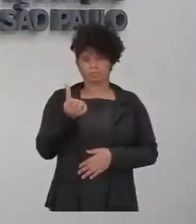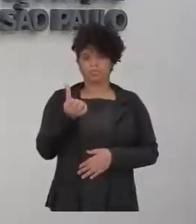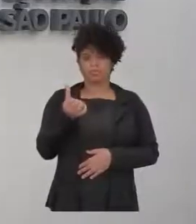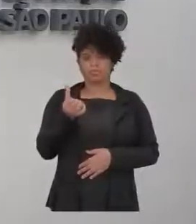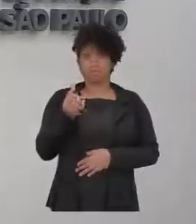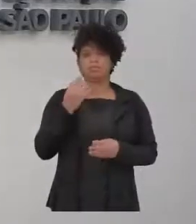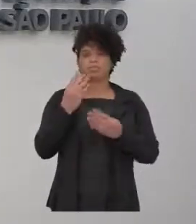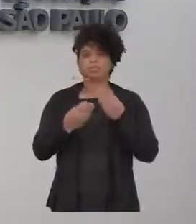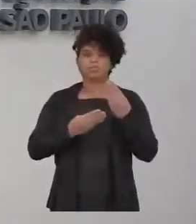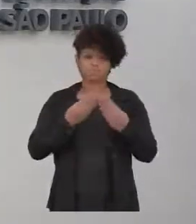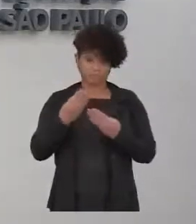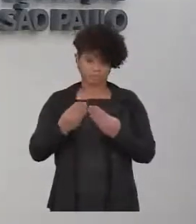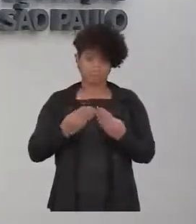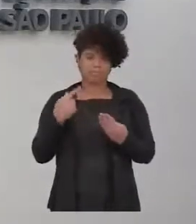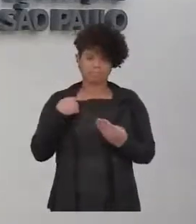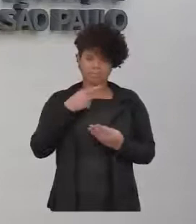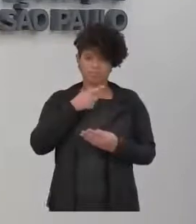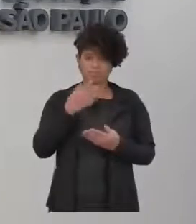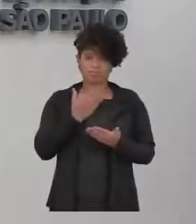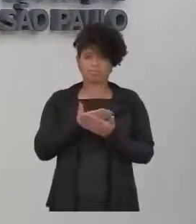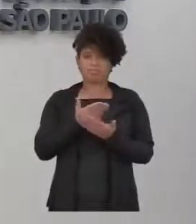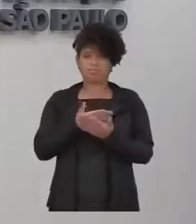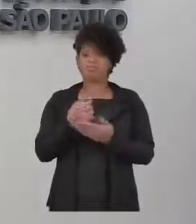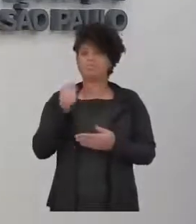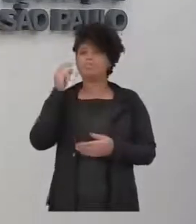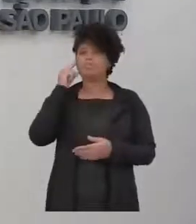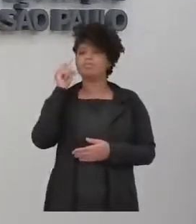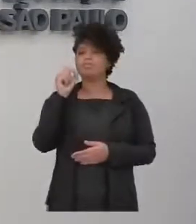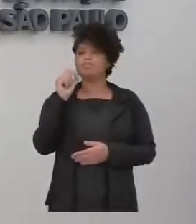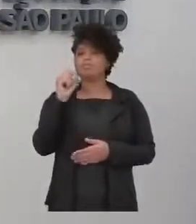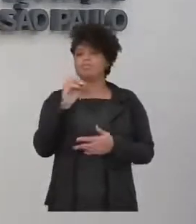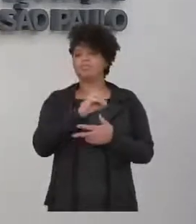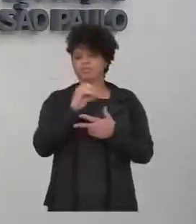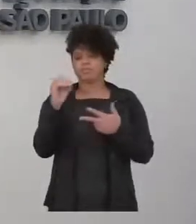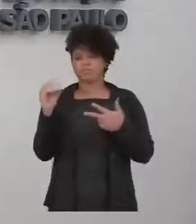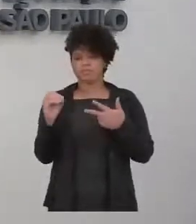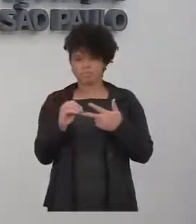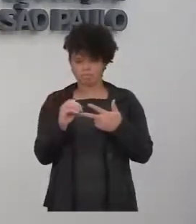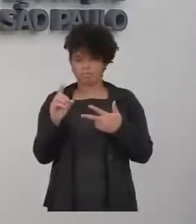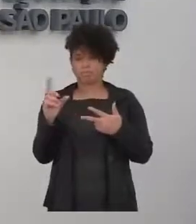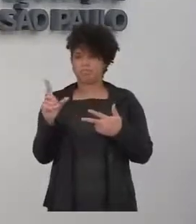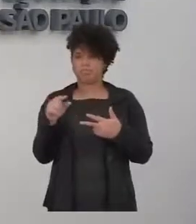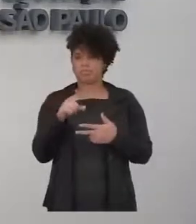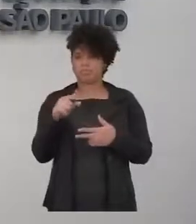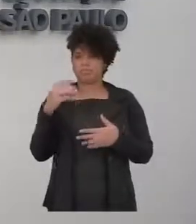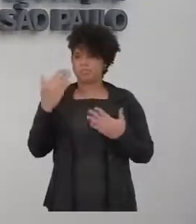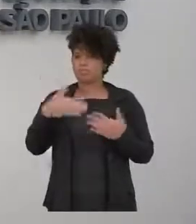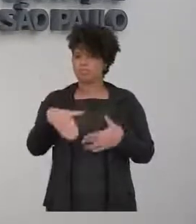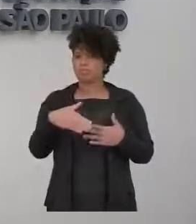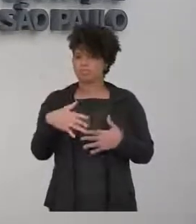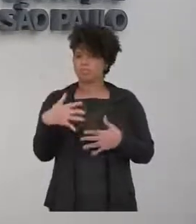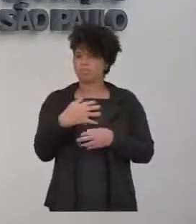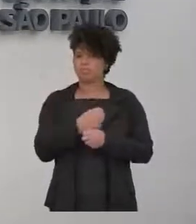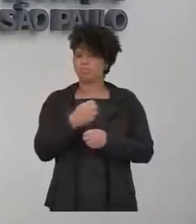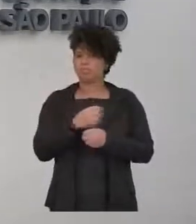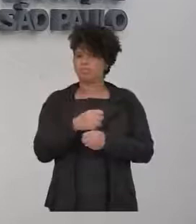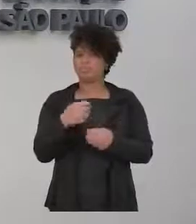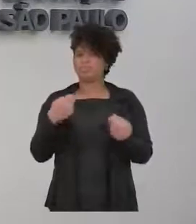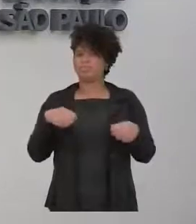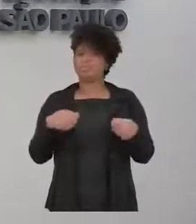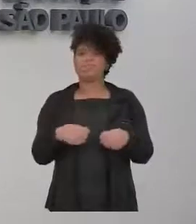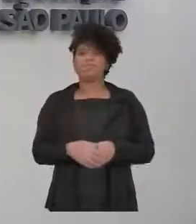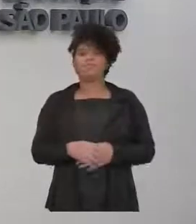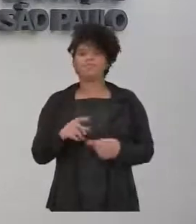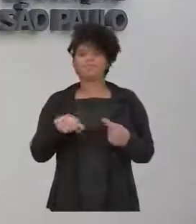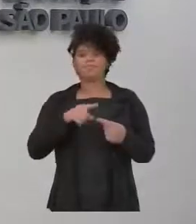tem que começar a pensar em Enem, em fazer uma prova e ganhar pontos. É claro que o